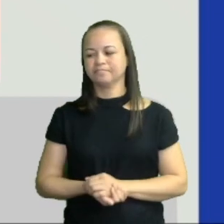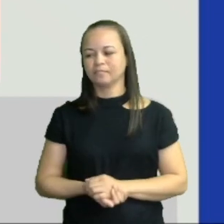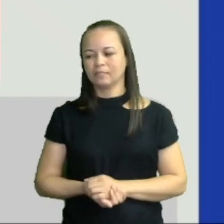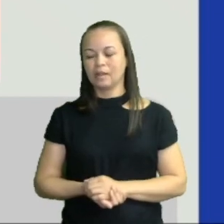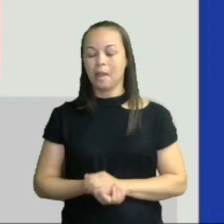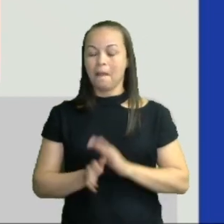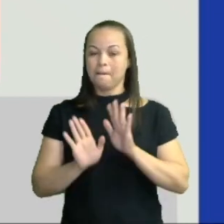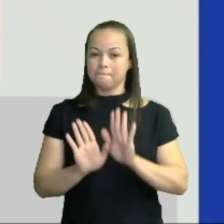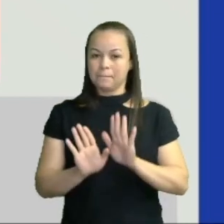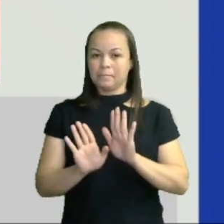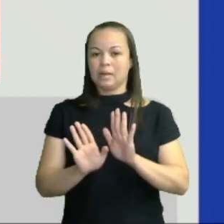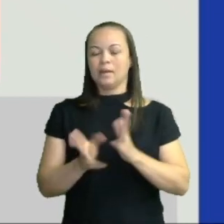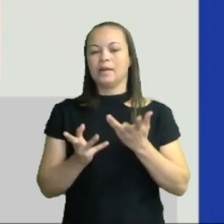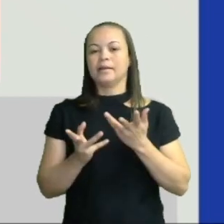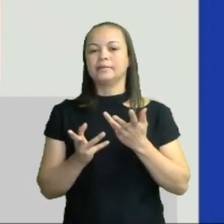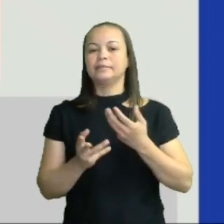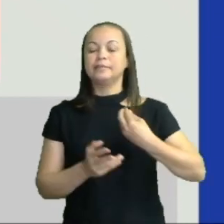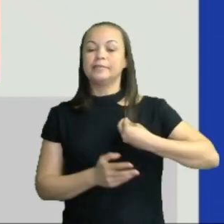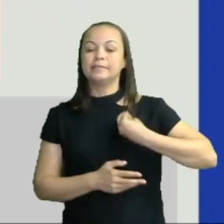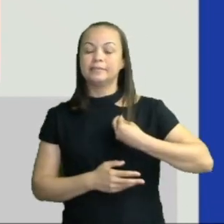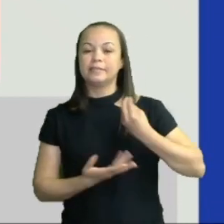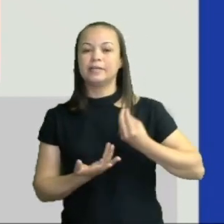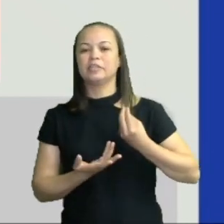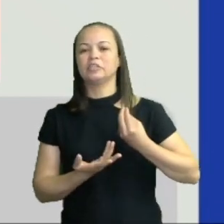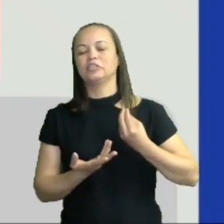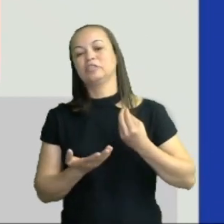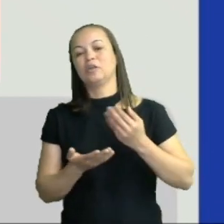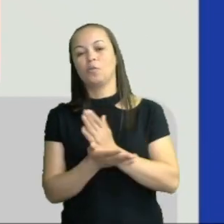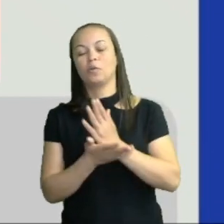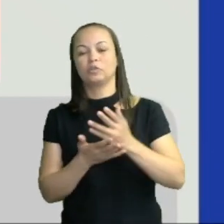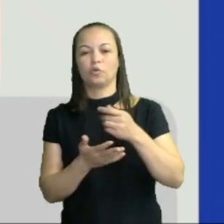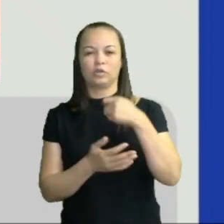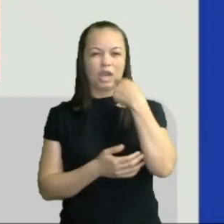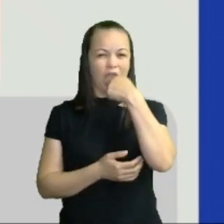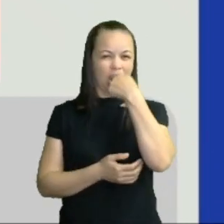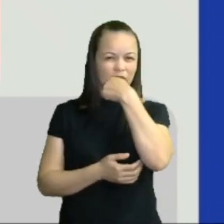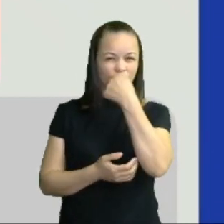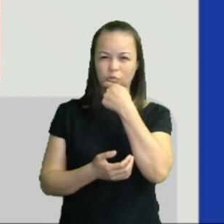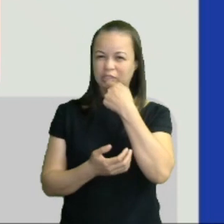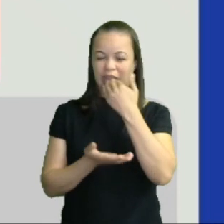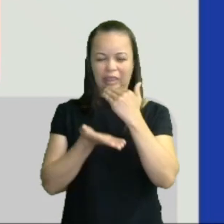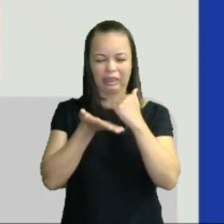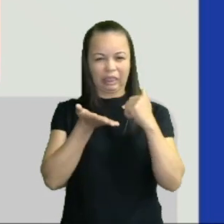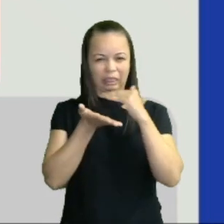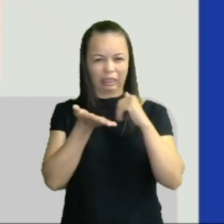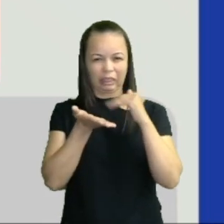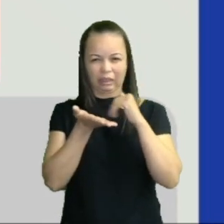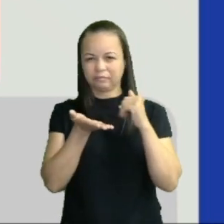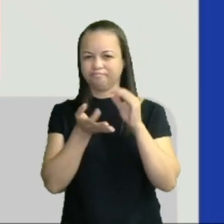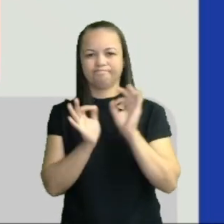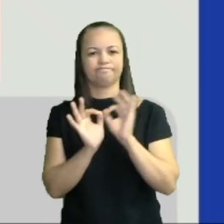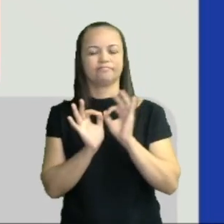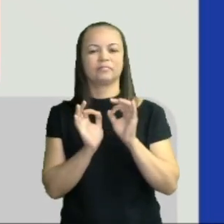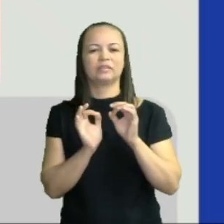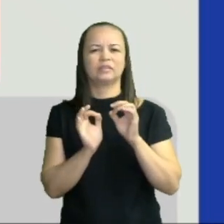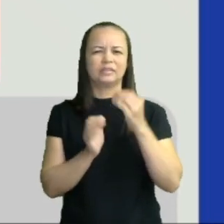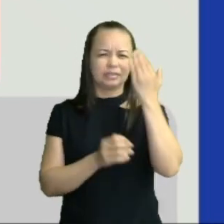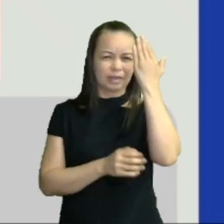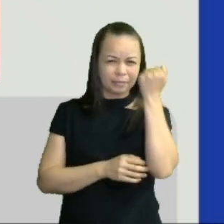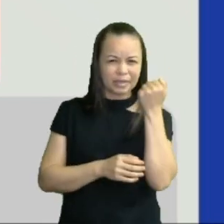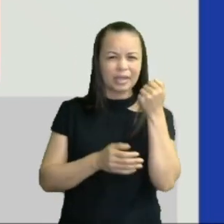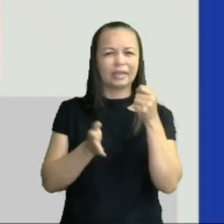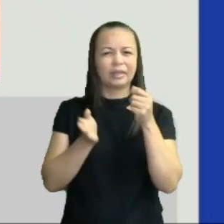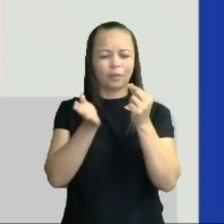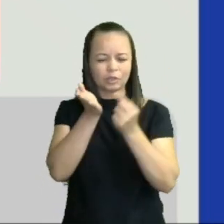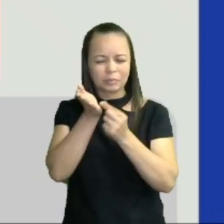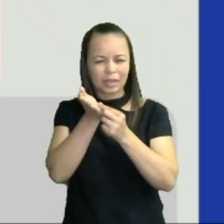Mas existem algumas coisas que a escova não tira. Você sabia que existem algumas plaquinhas